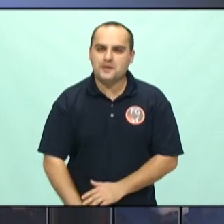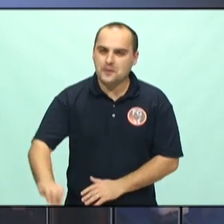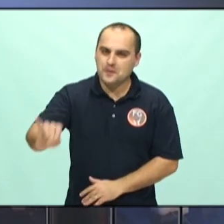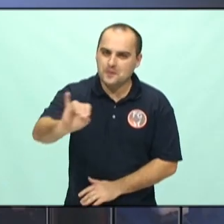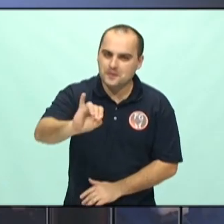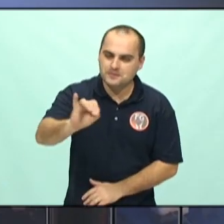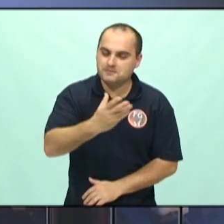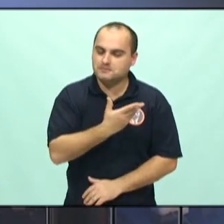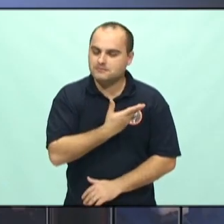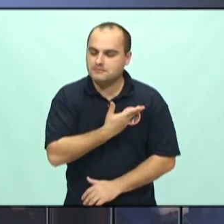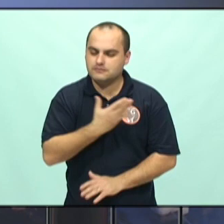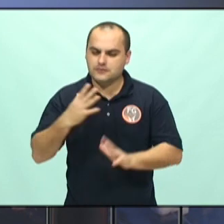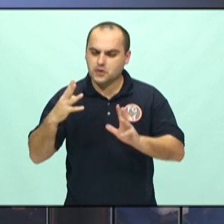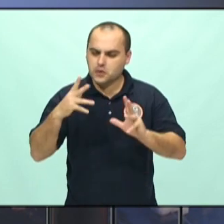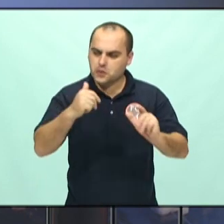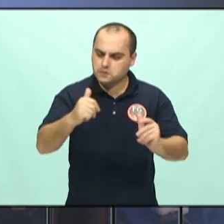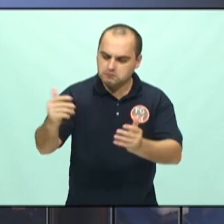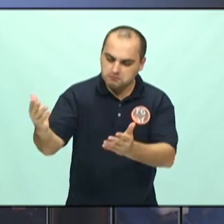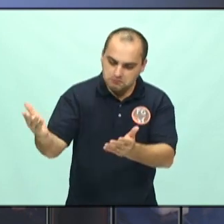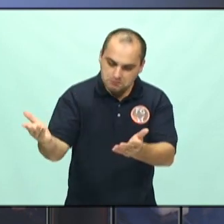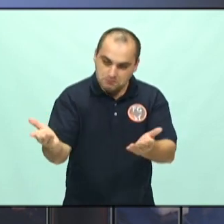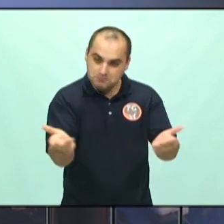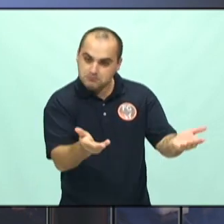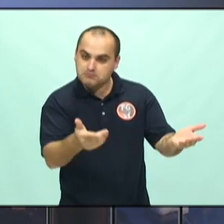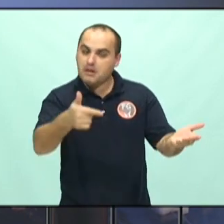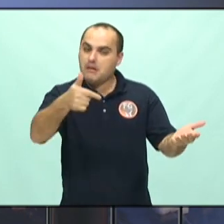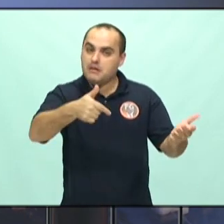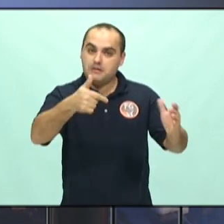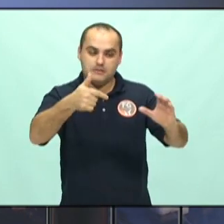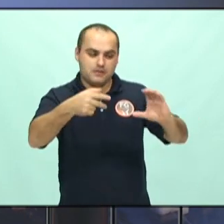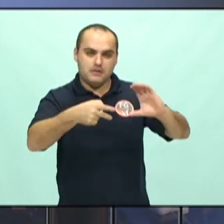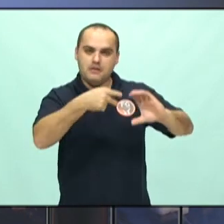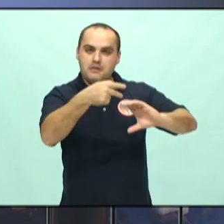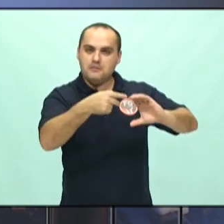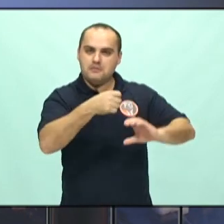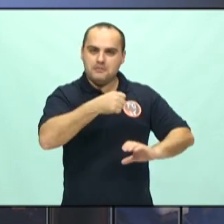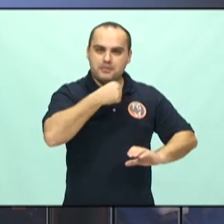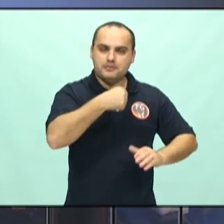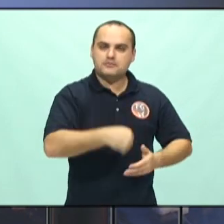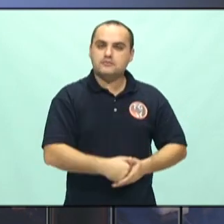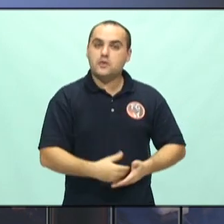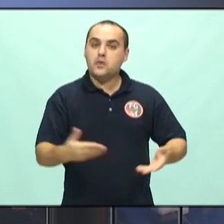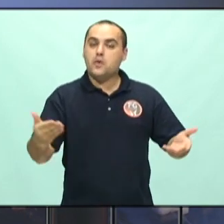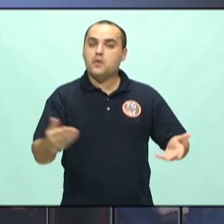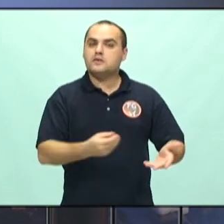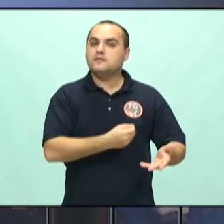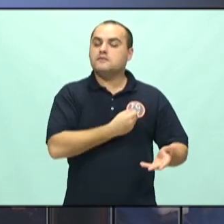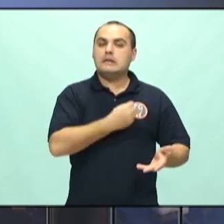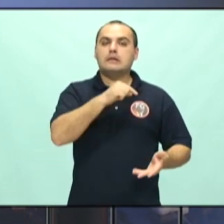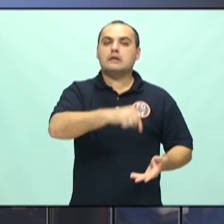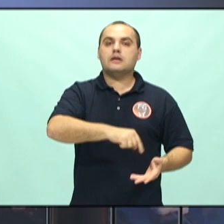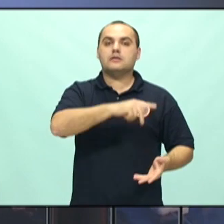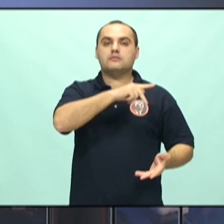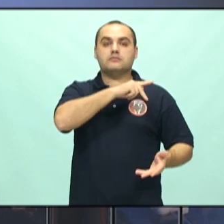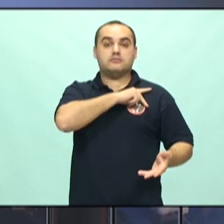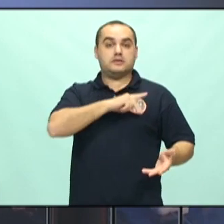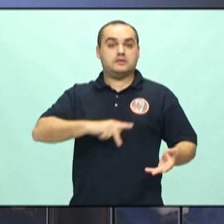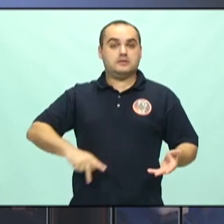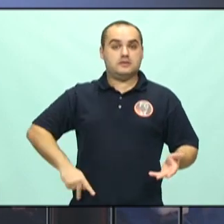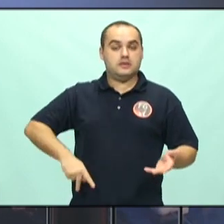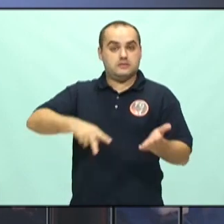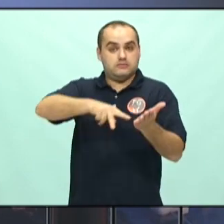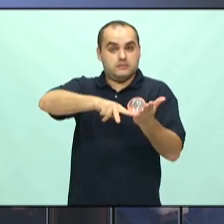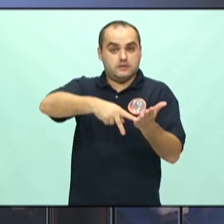Olá, amigos. Sejam bem-vindos a mais um Câmara Aberta. No programa de hoje, nós recebemos o presidente do Sindicato dos Servidores